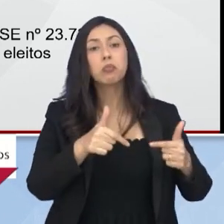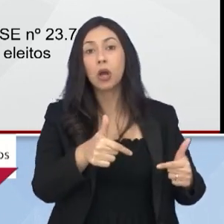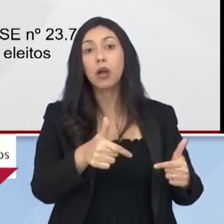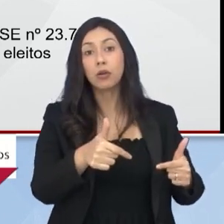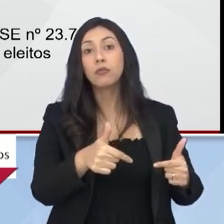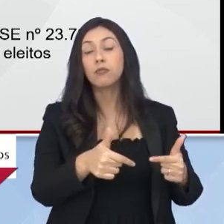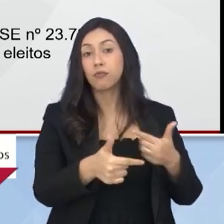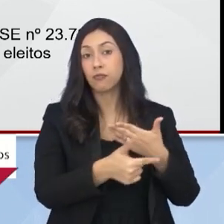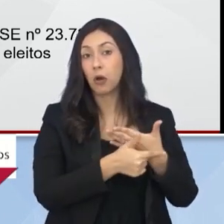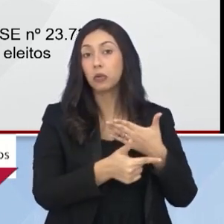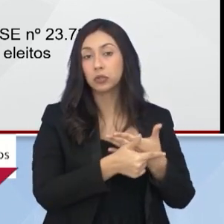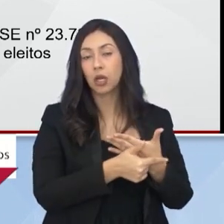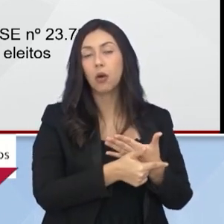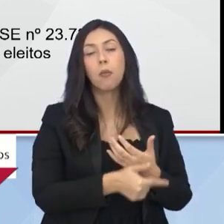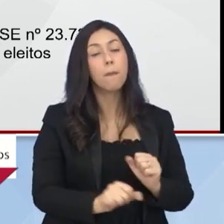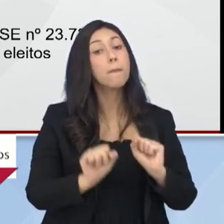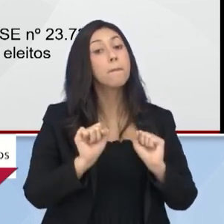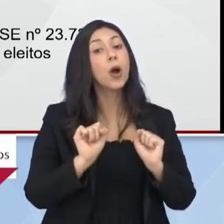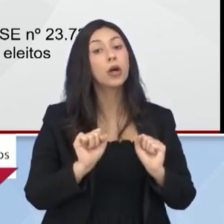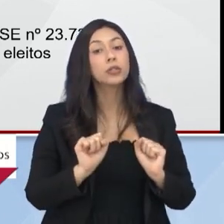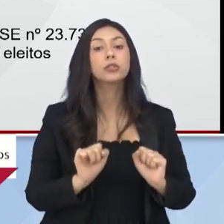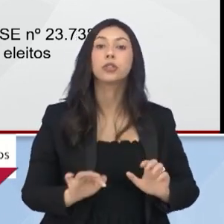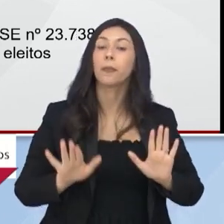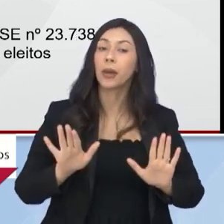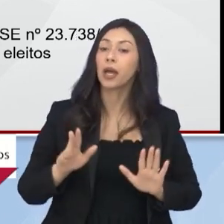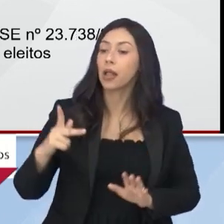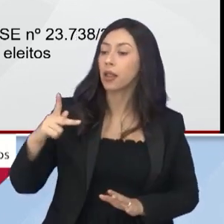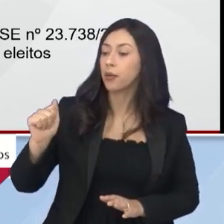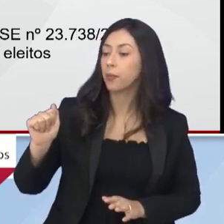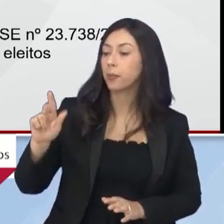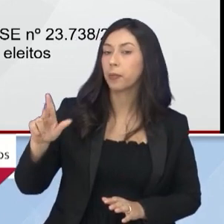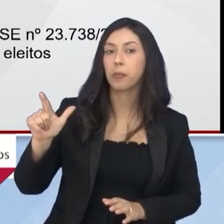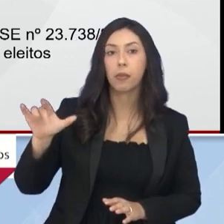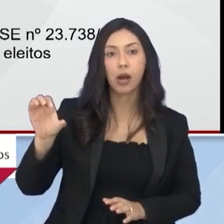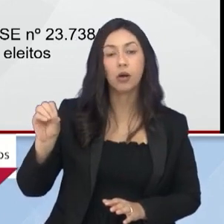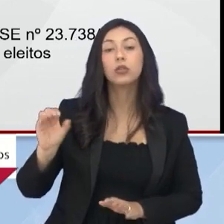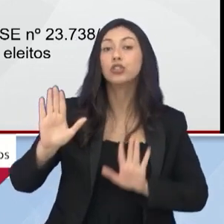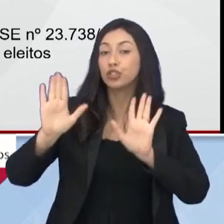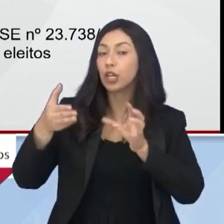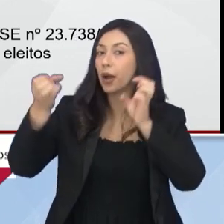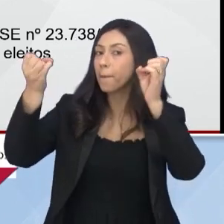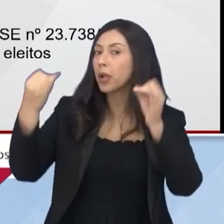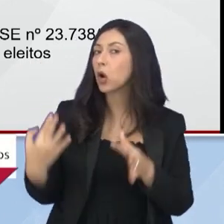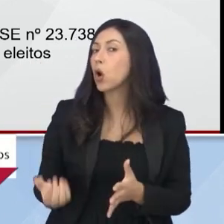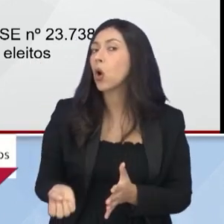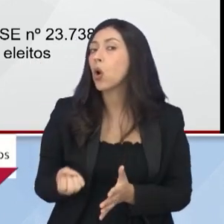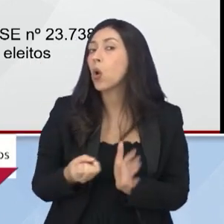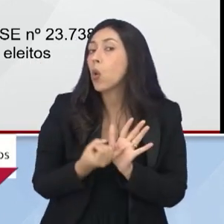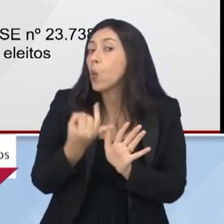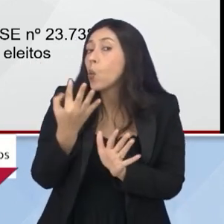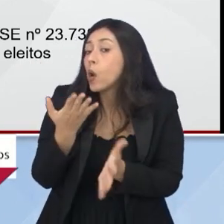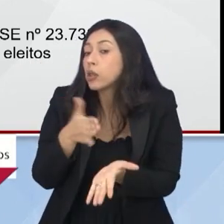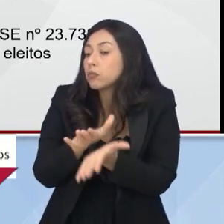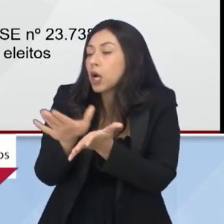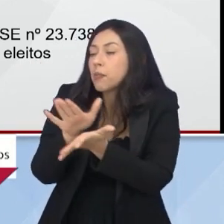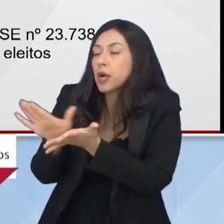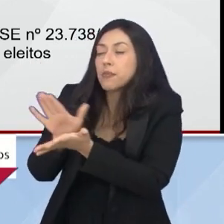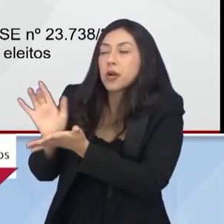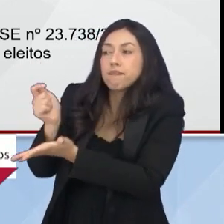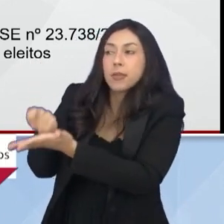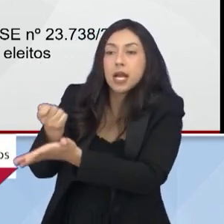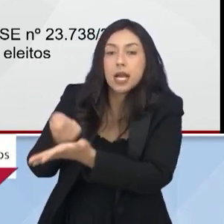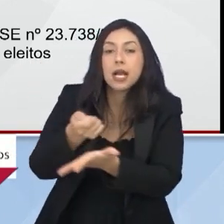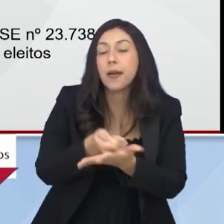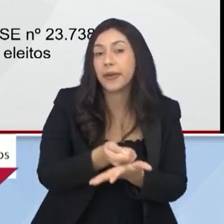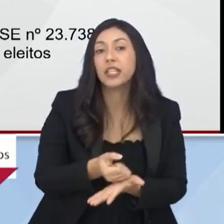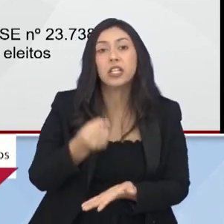com as observações que o Paulo Massaro fez também com os limites de despesa de pessoal desde que observados os dois isso